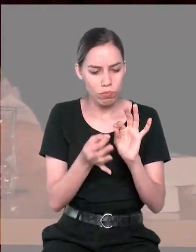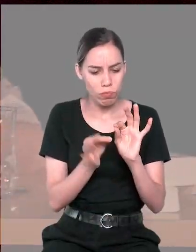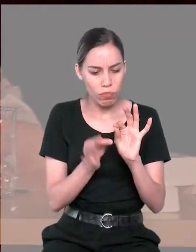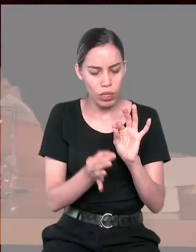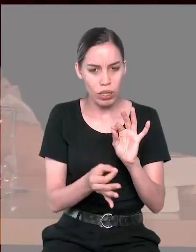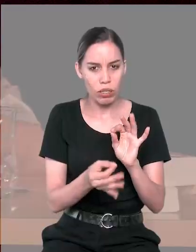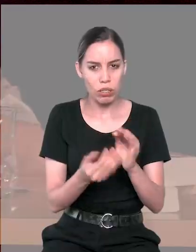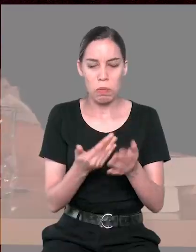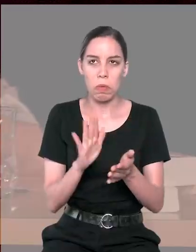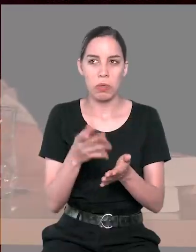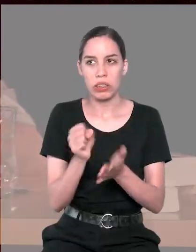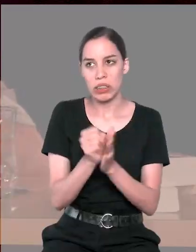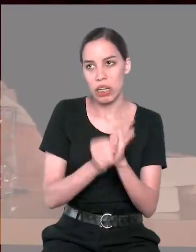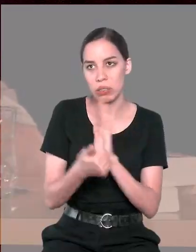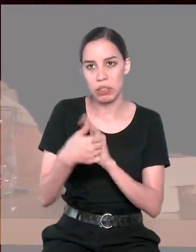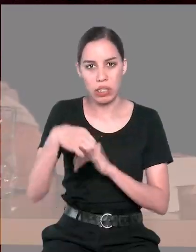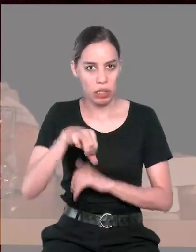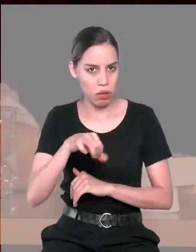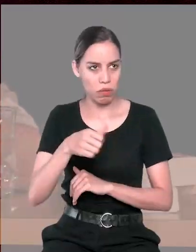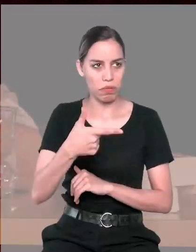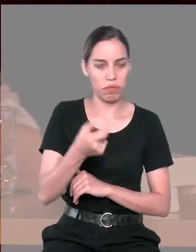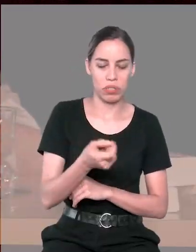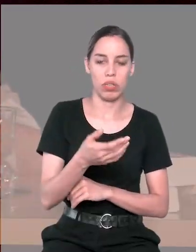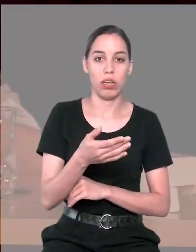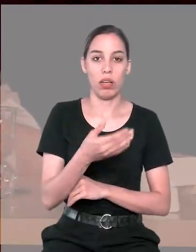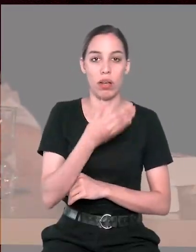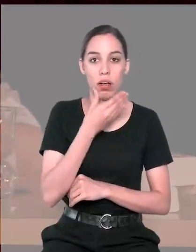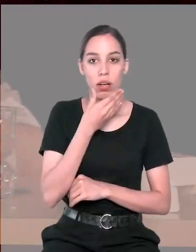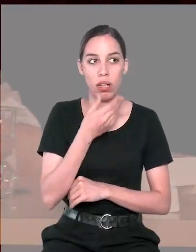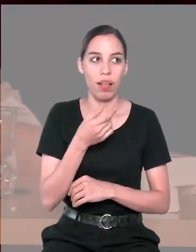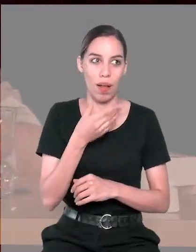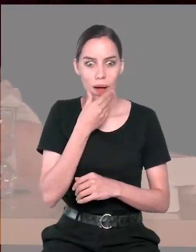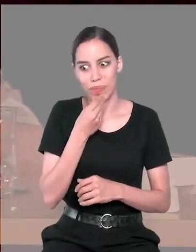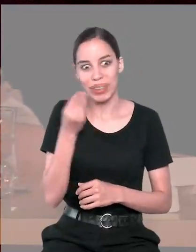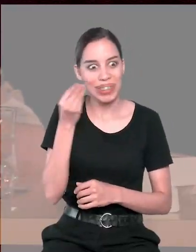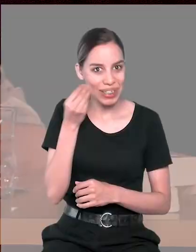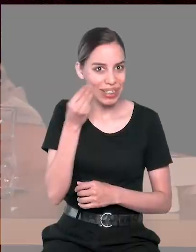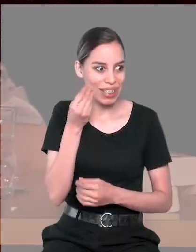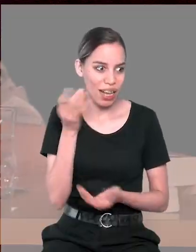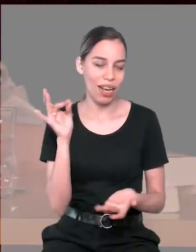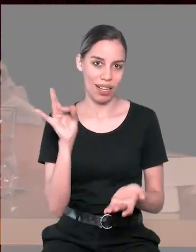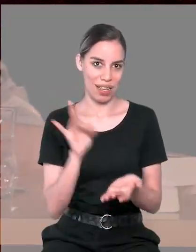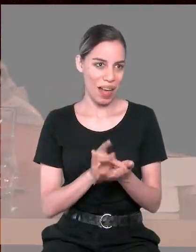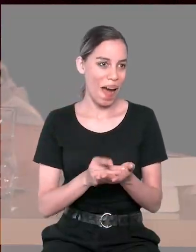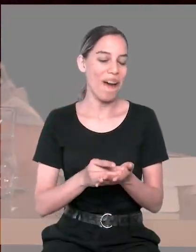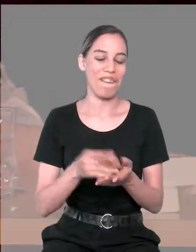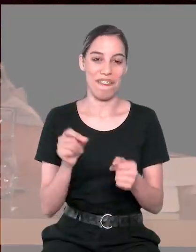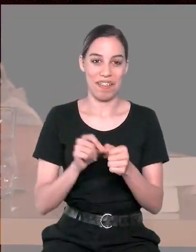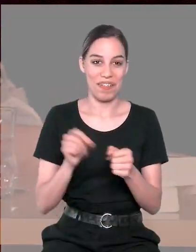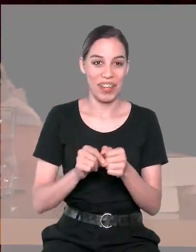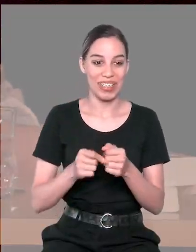ao longo do século XIX, começo do século XX, e vocês podem imaginar que era um pouquinho ambicioso, né, o projeto, né,